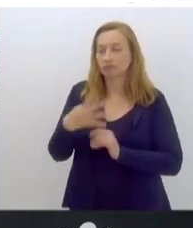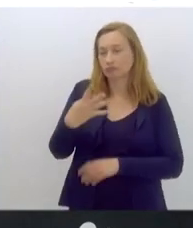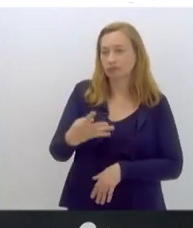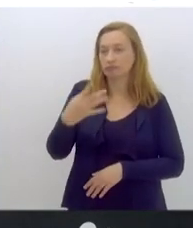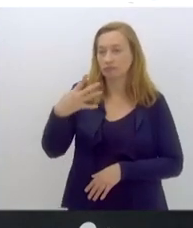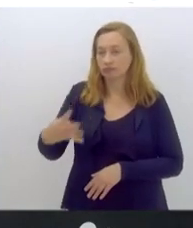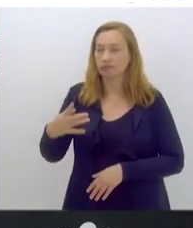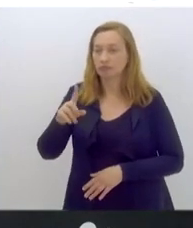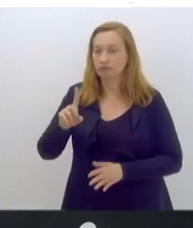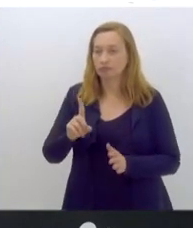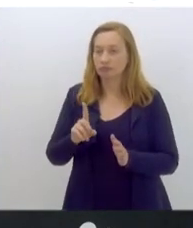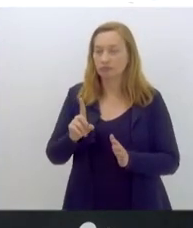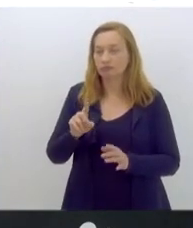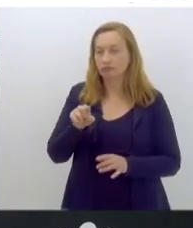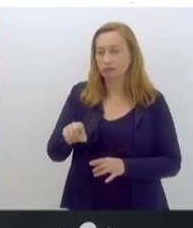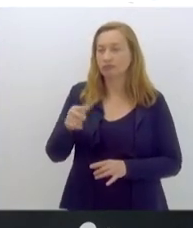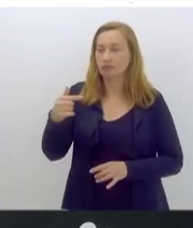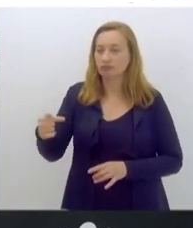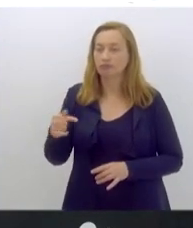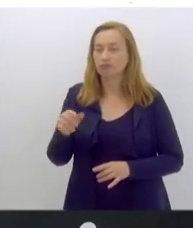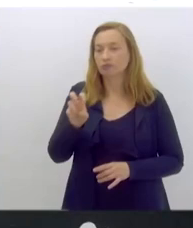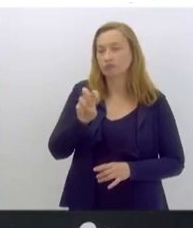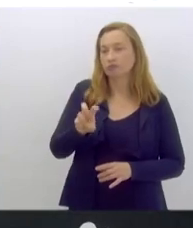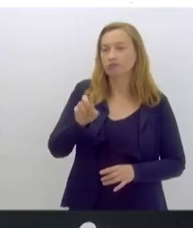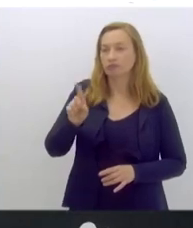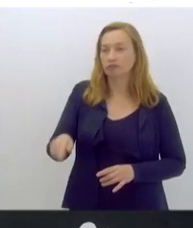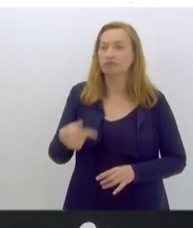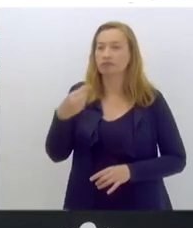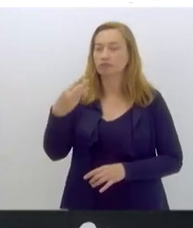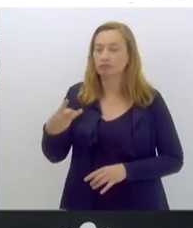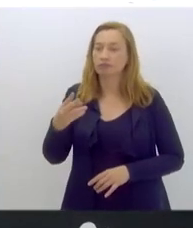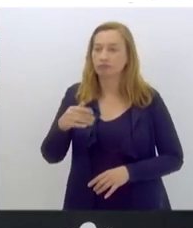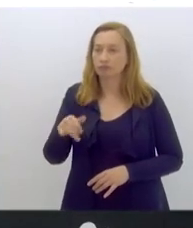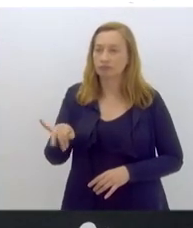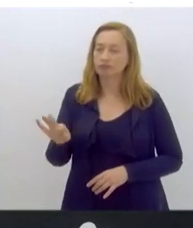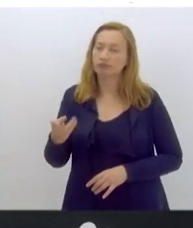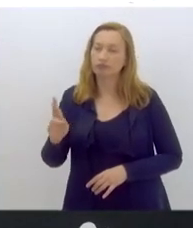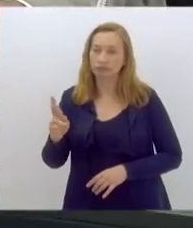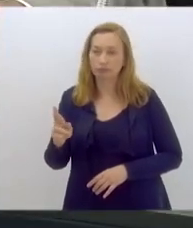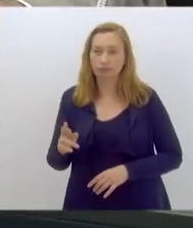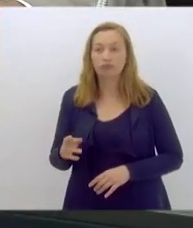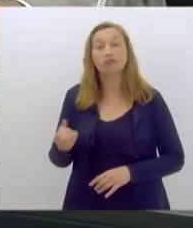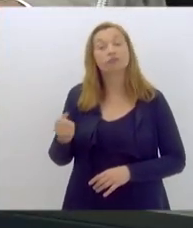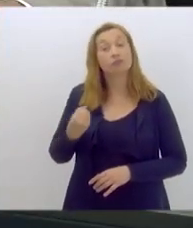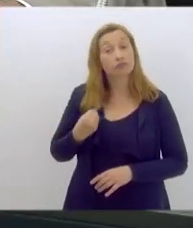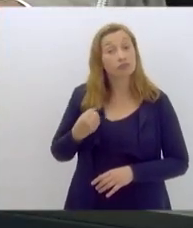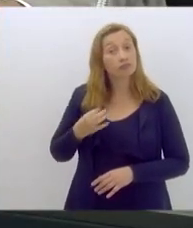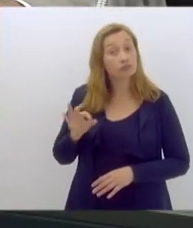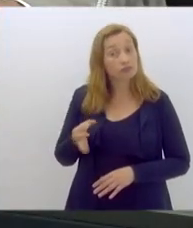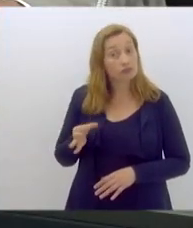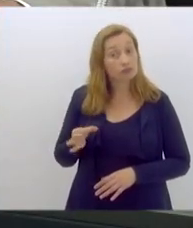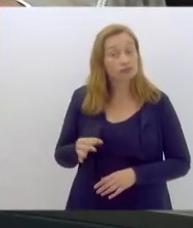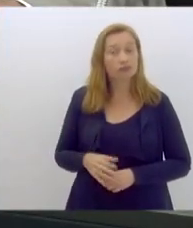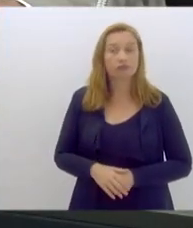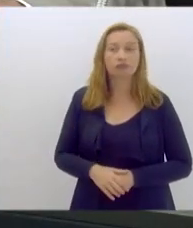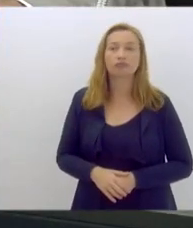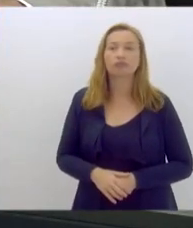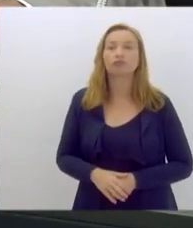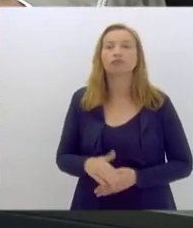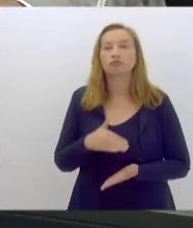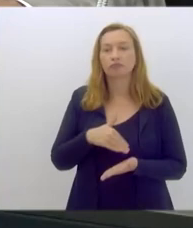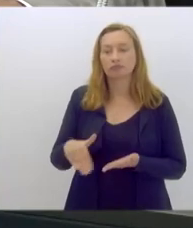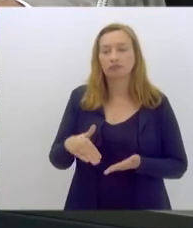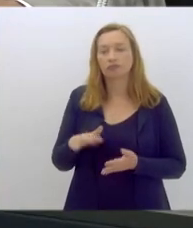tem uma perda aí de 5,3 bilhões isso nos números oficiais da